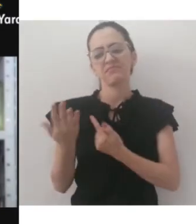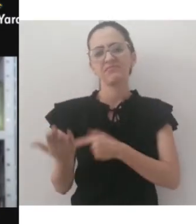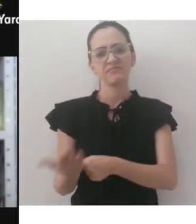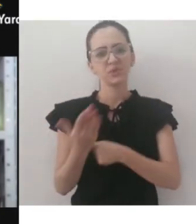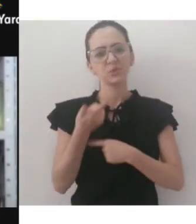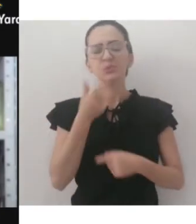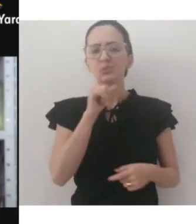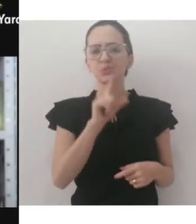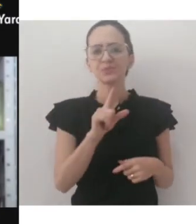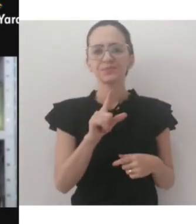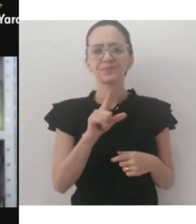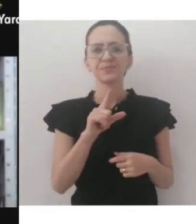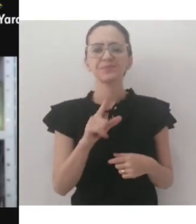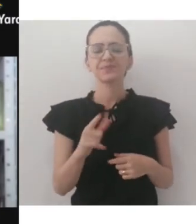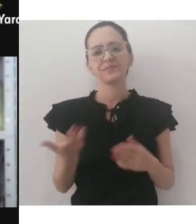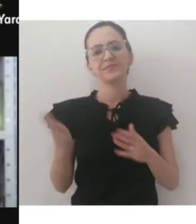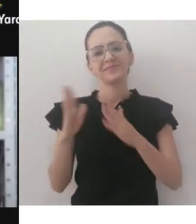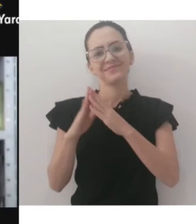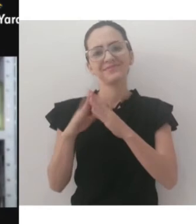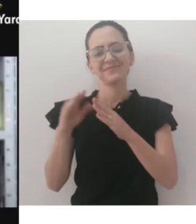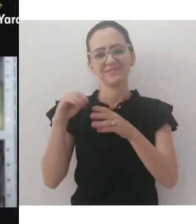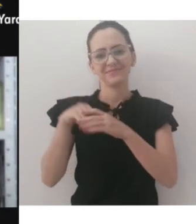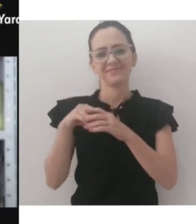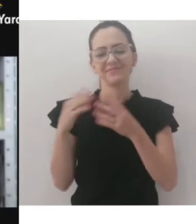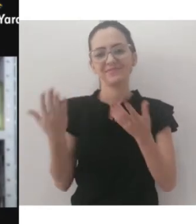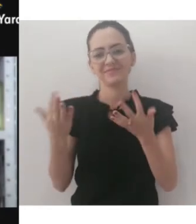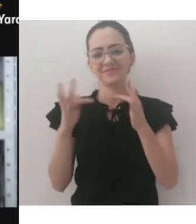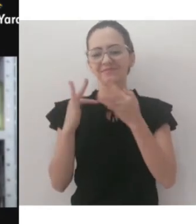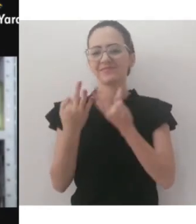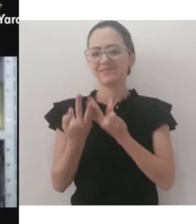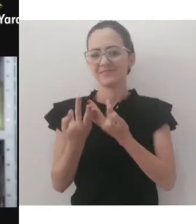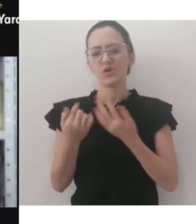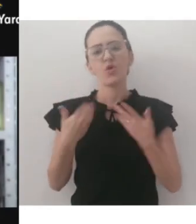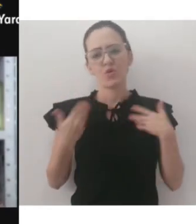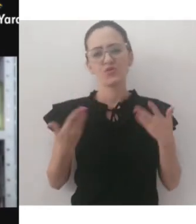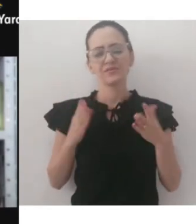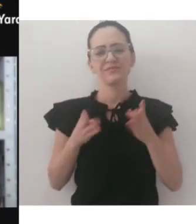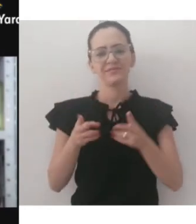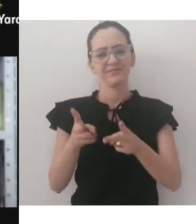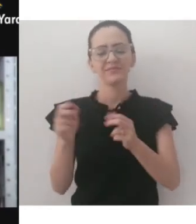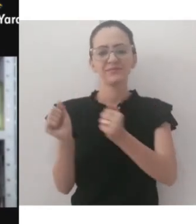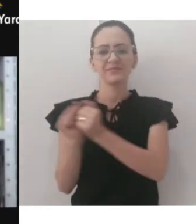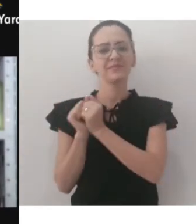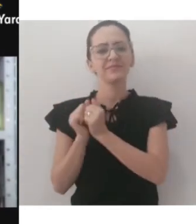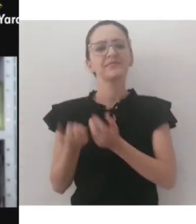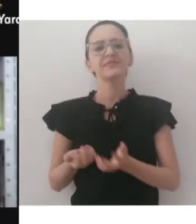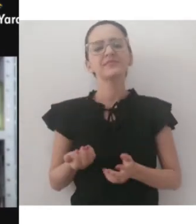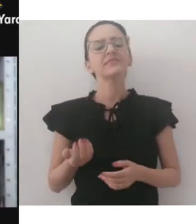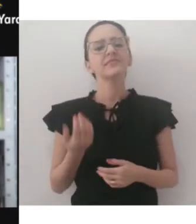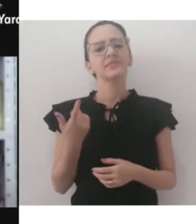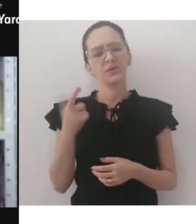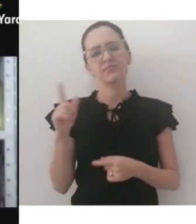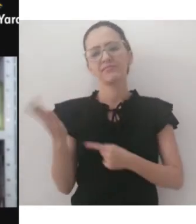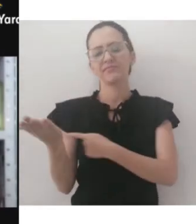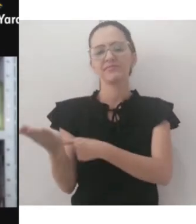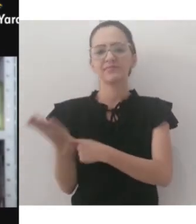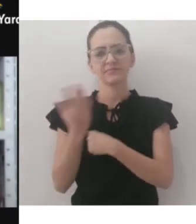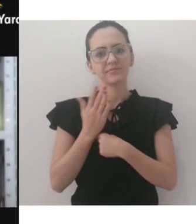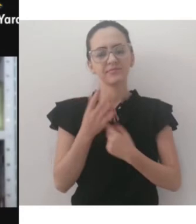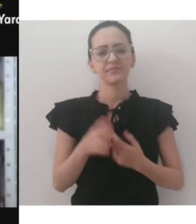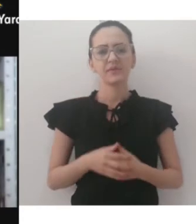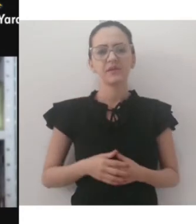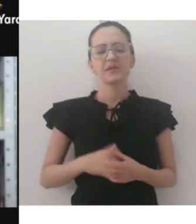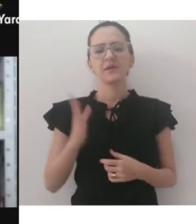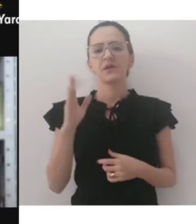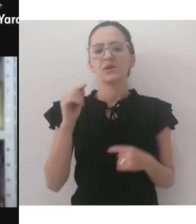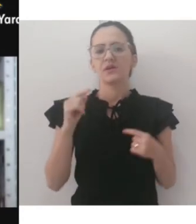podendo, né? Tinha as condições de minha família continuar lá. Ainda moro com os meus pais no período também. Estava na casa dos meus pais e